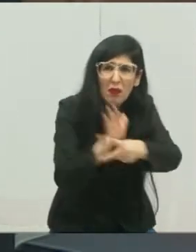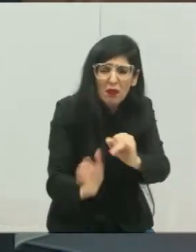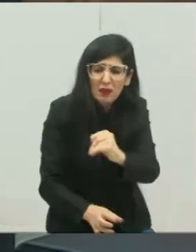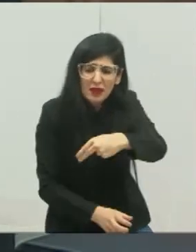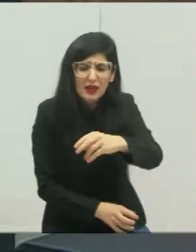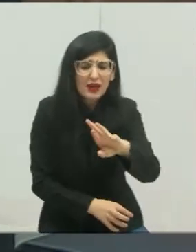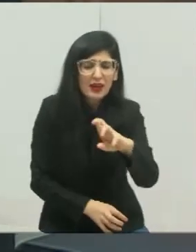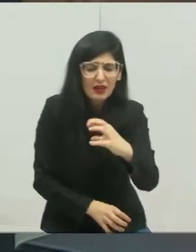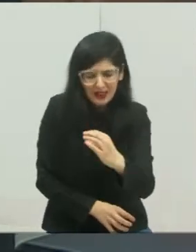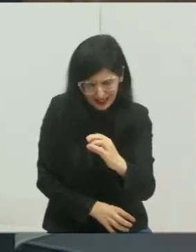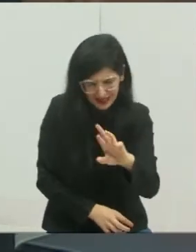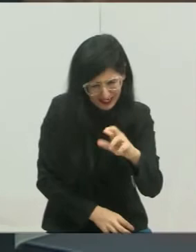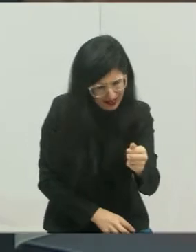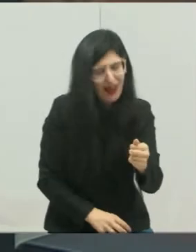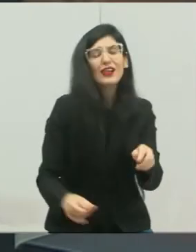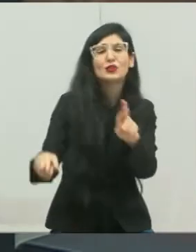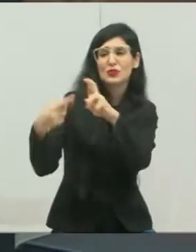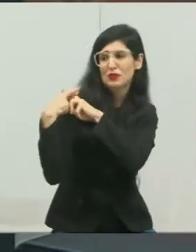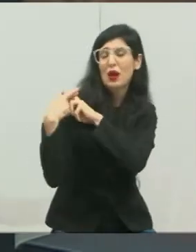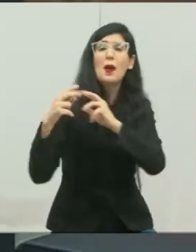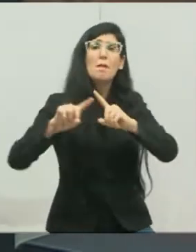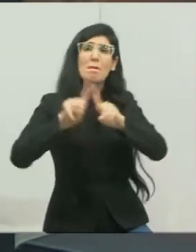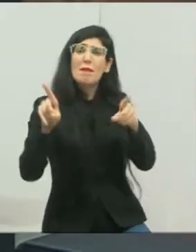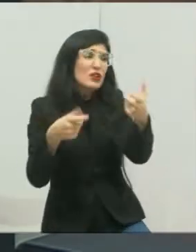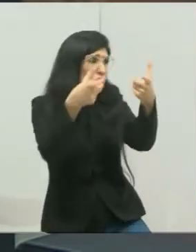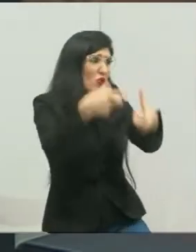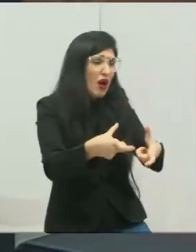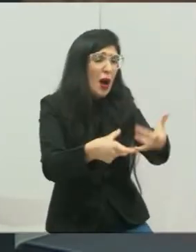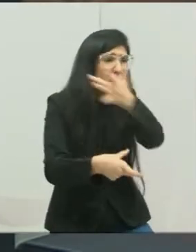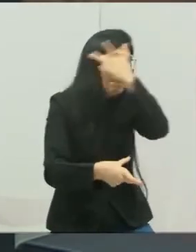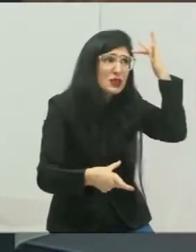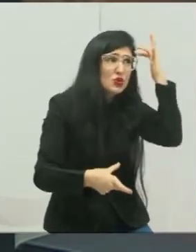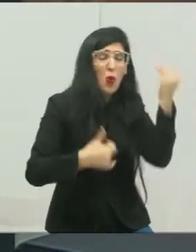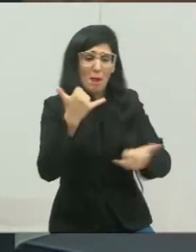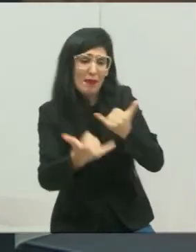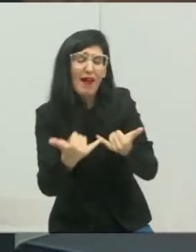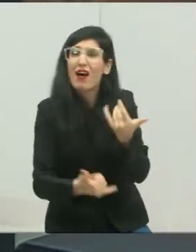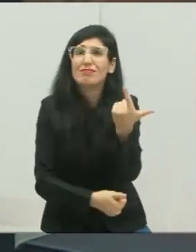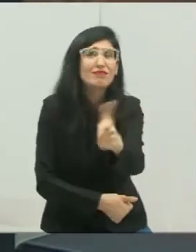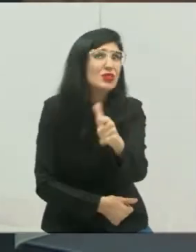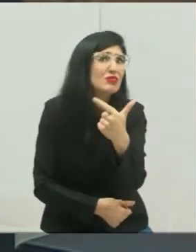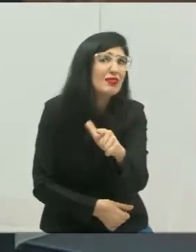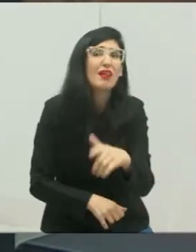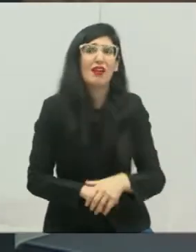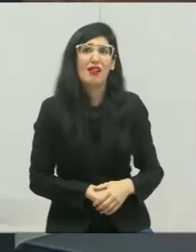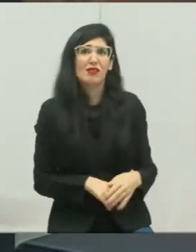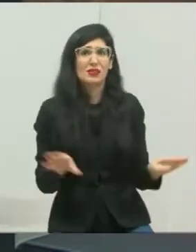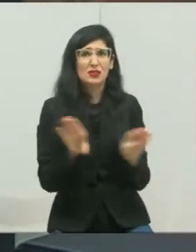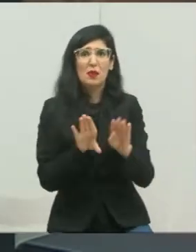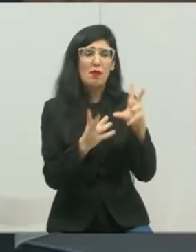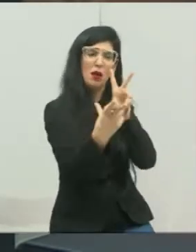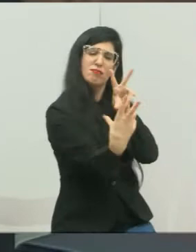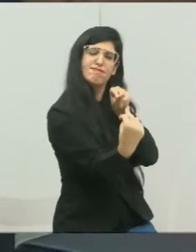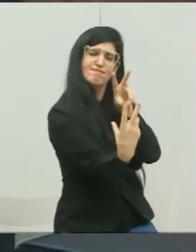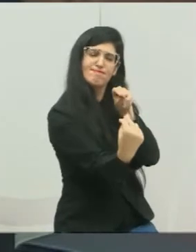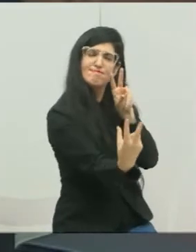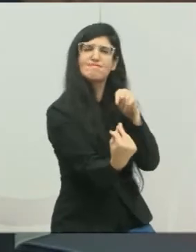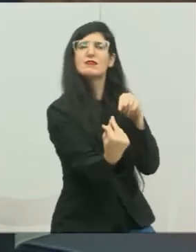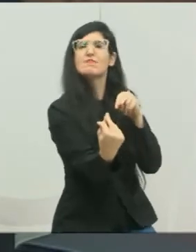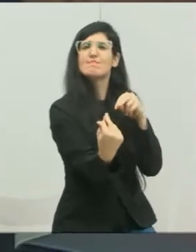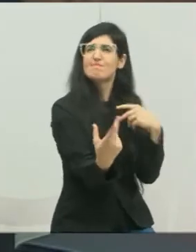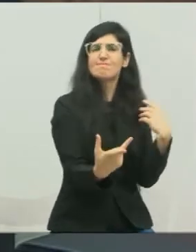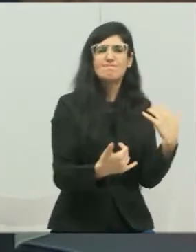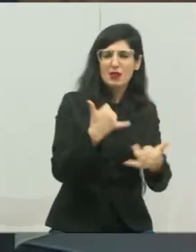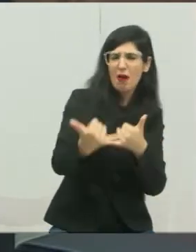Então, os próprios moradores pediram para a gente estar reivindicando essa área para que faça ali um local de esporte e lazer, que é um campo